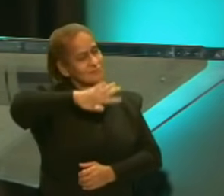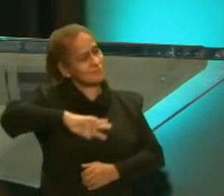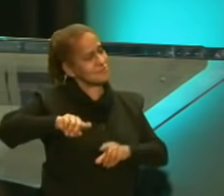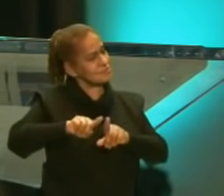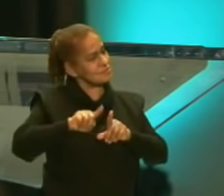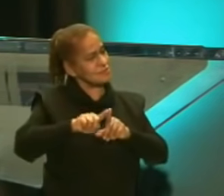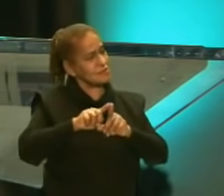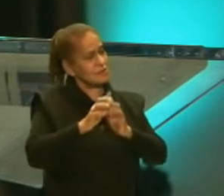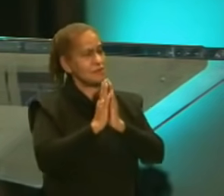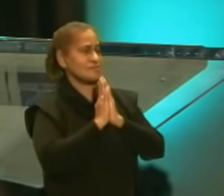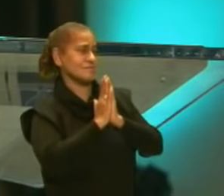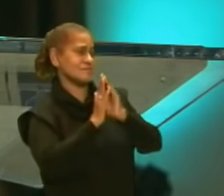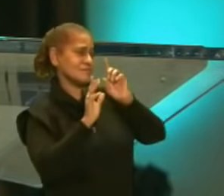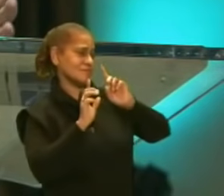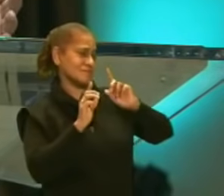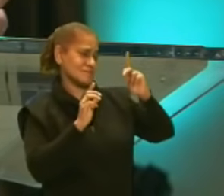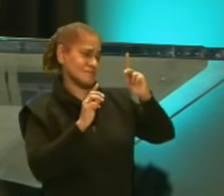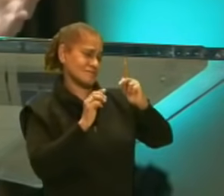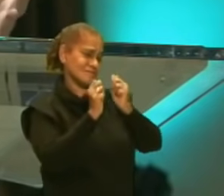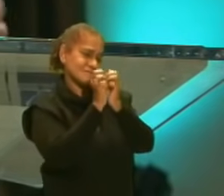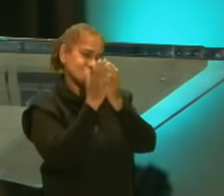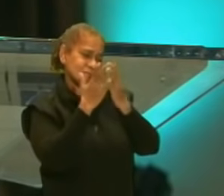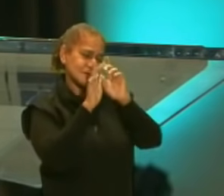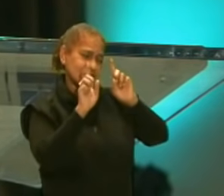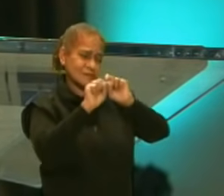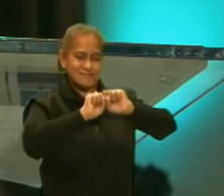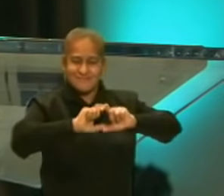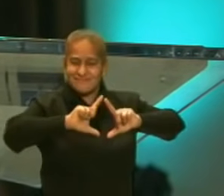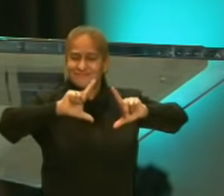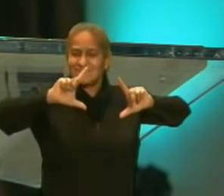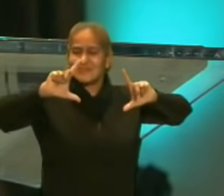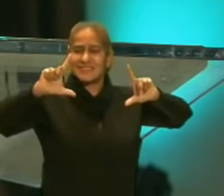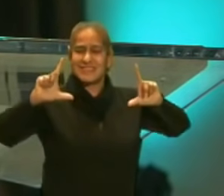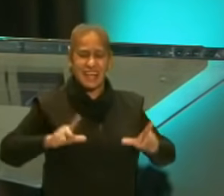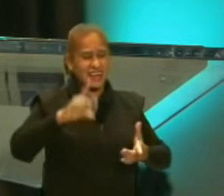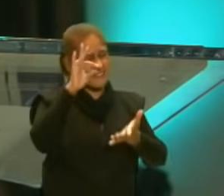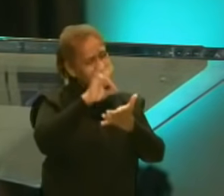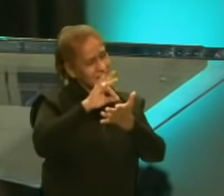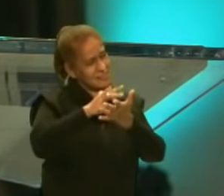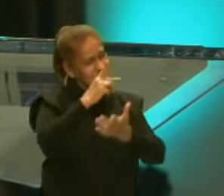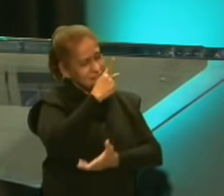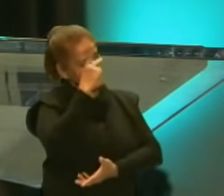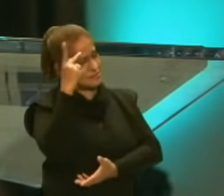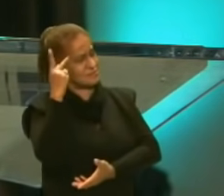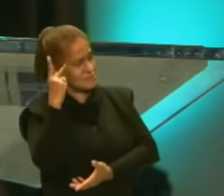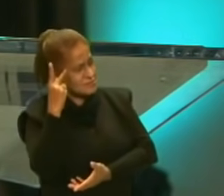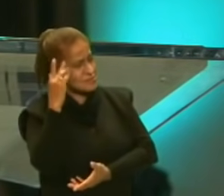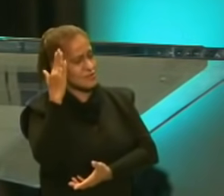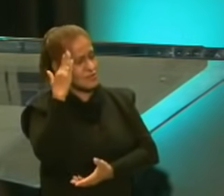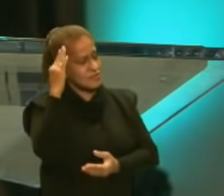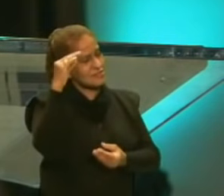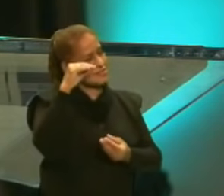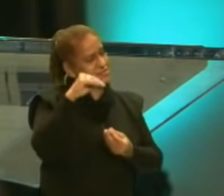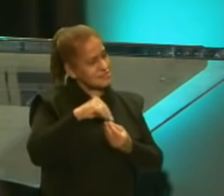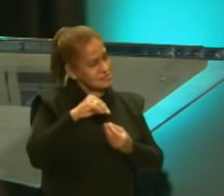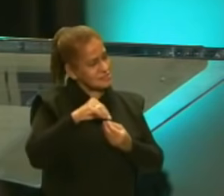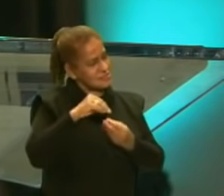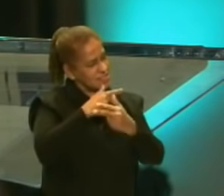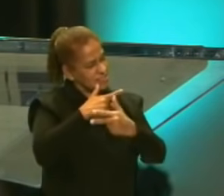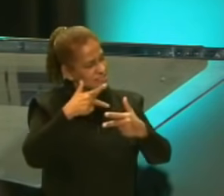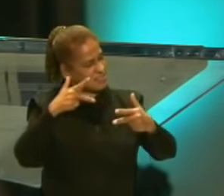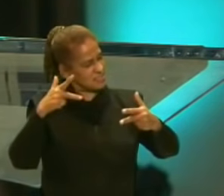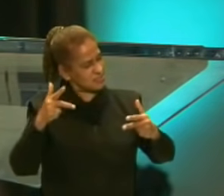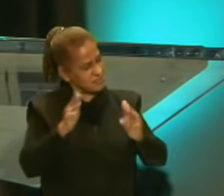Que a tua palavra seja clara, limpa, e que as pessoas possam trazer para si mesmos aquilo que a